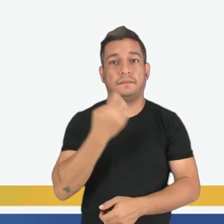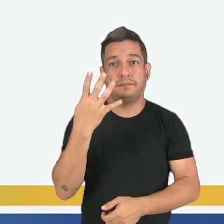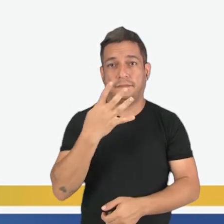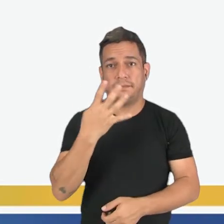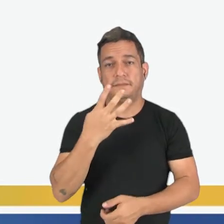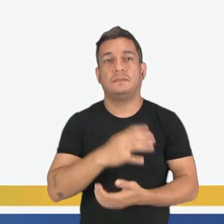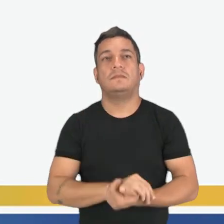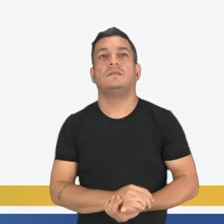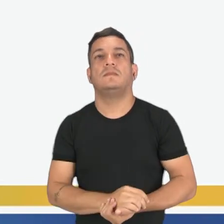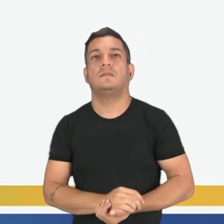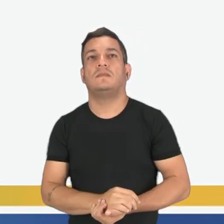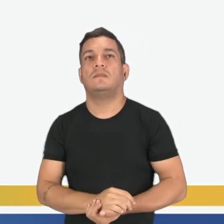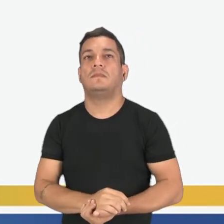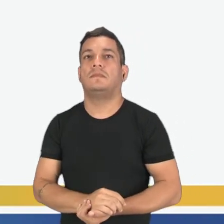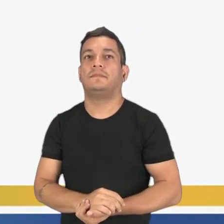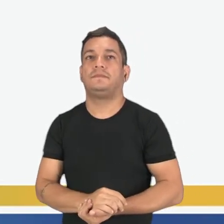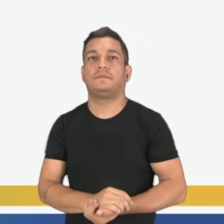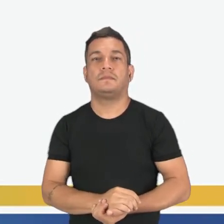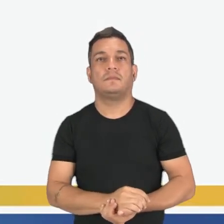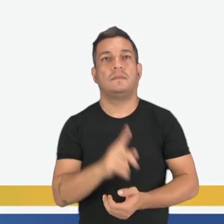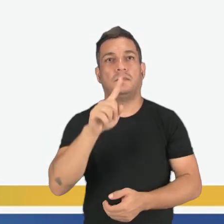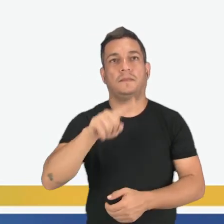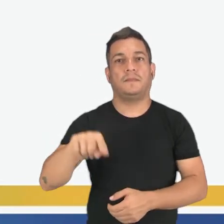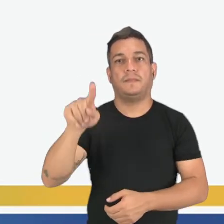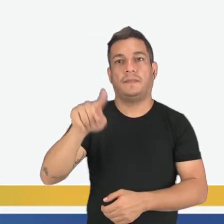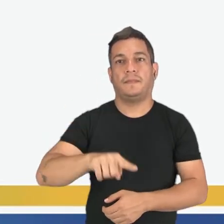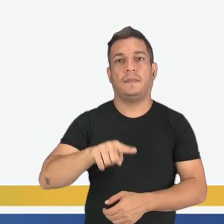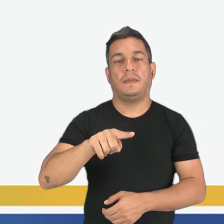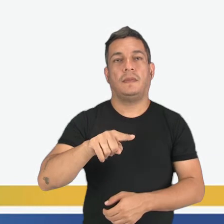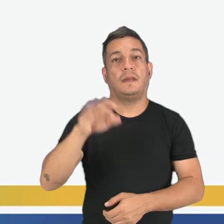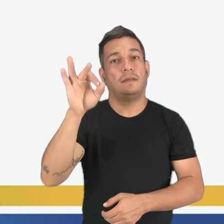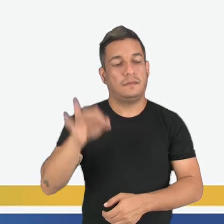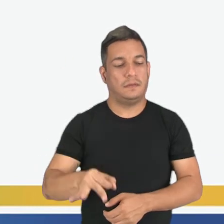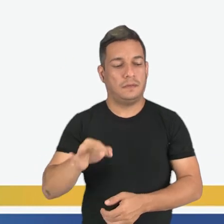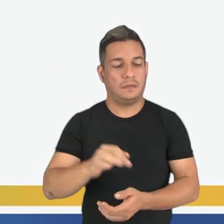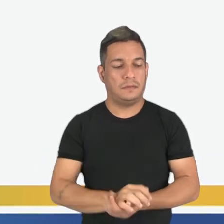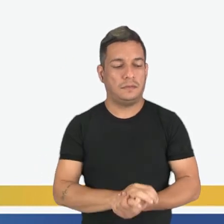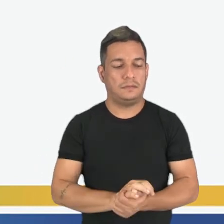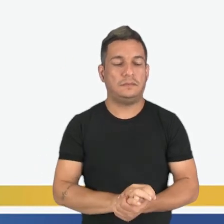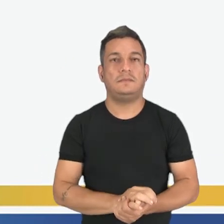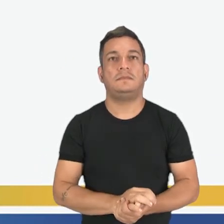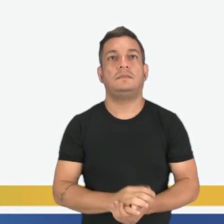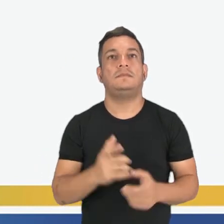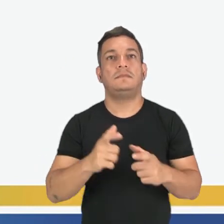nossa atividade, marque a alternativa correta. A maior